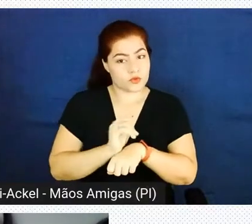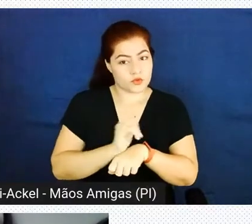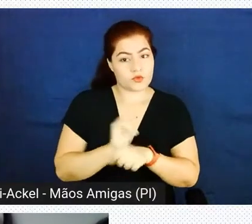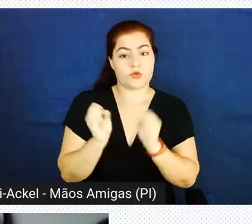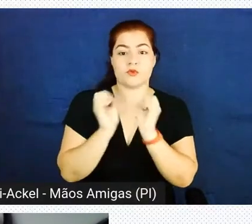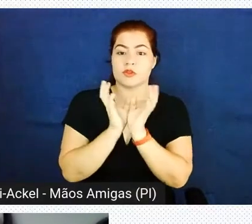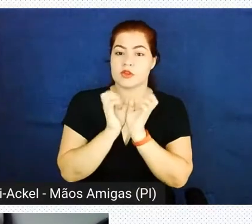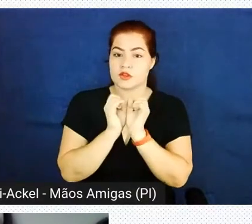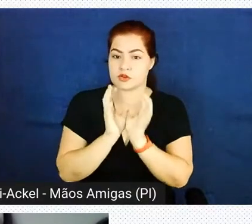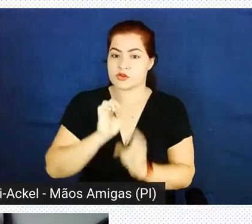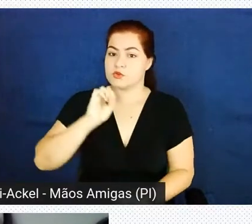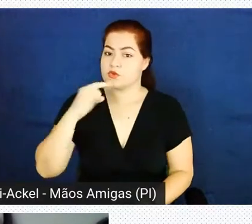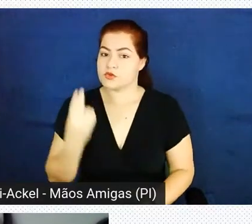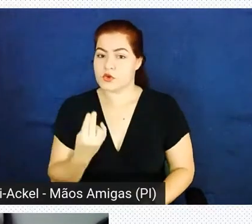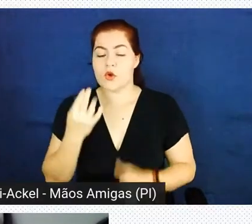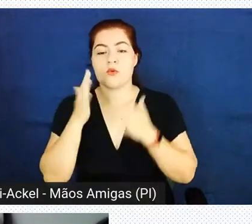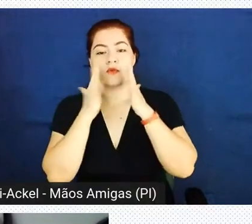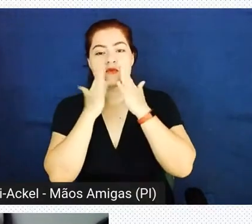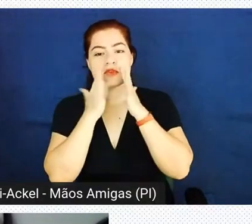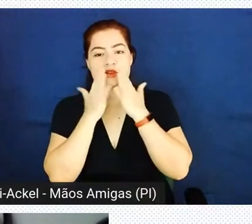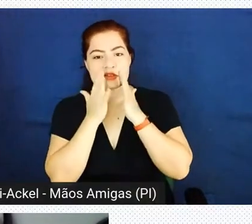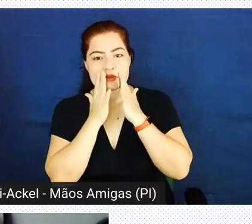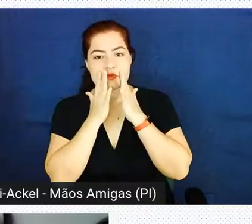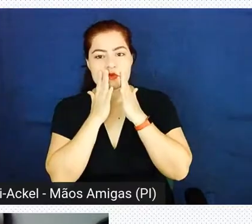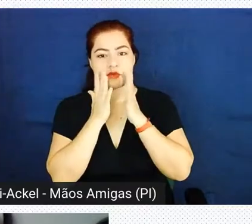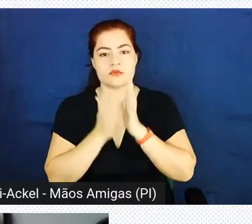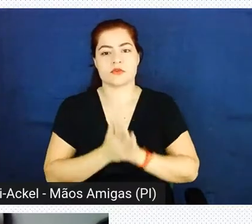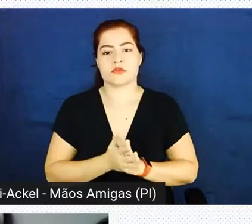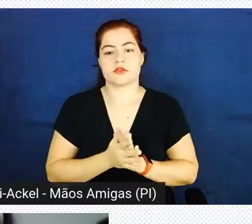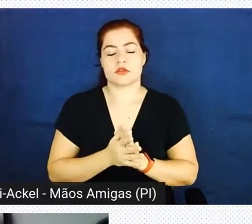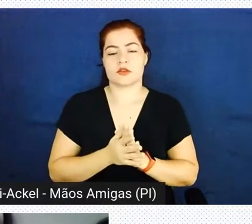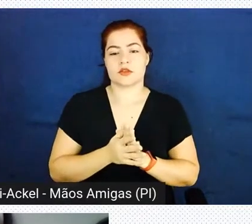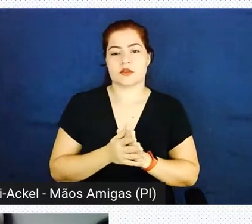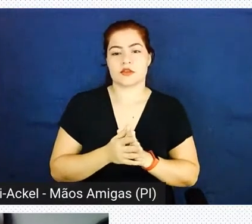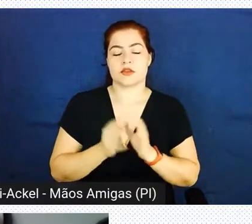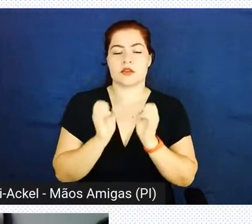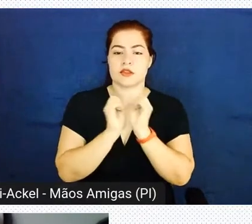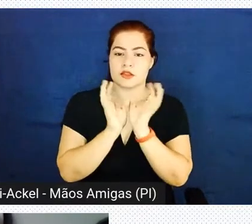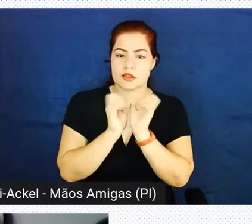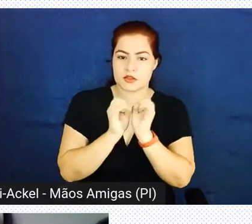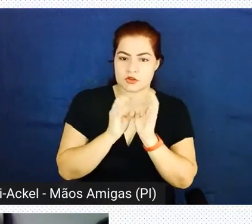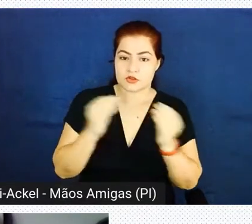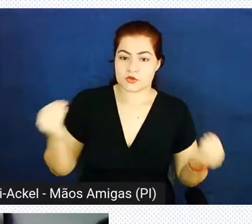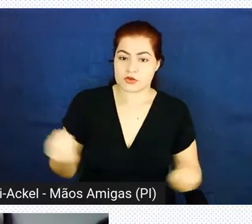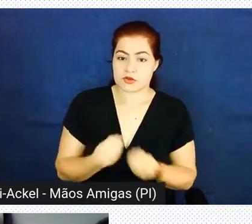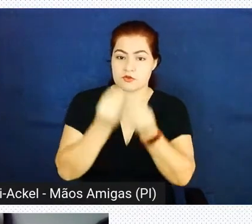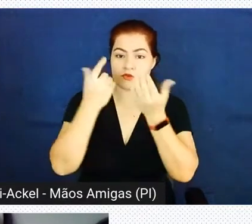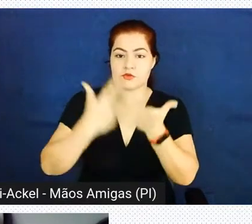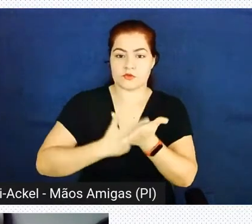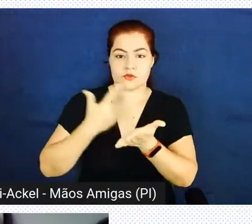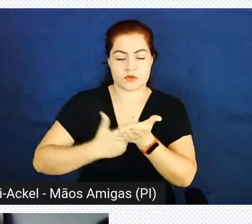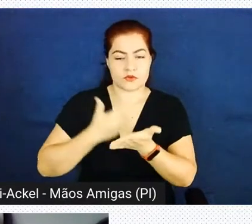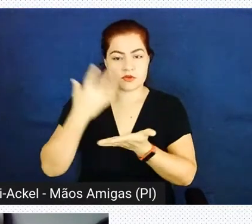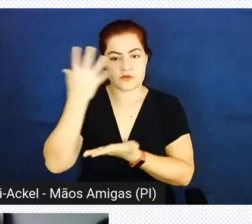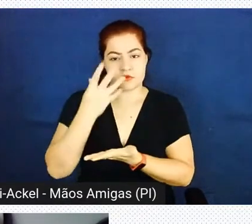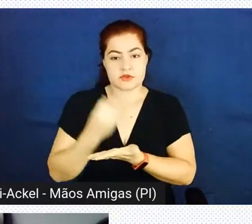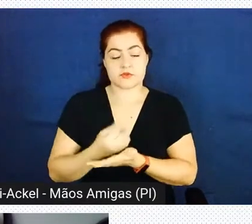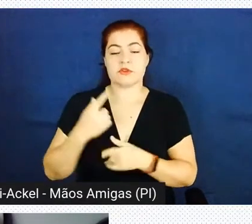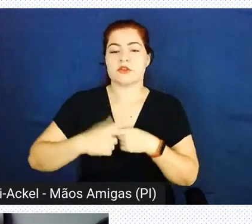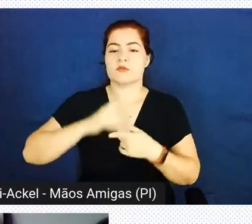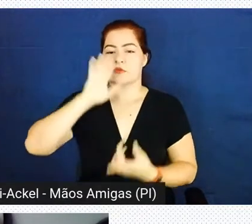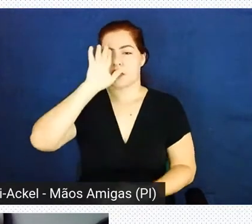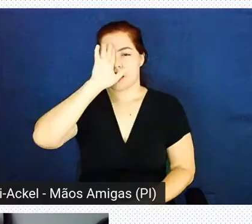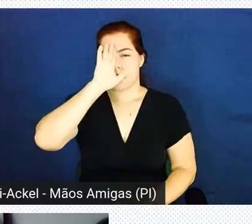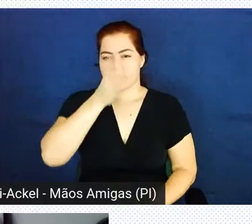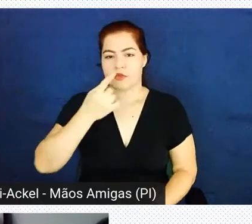Ediluz, ou então vem para o Facebook da Ediluz Clube do Livro Espírita, que a transmissão é direta, a gente